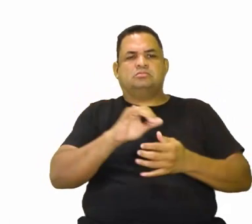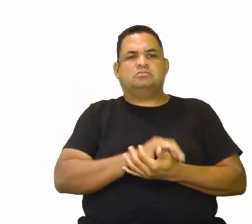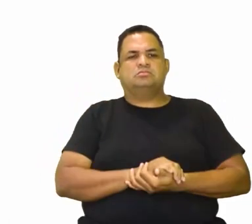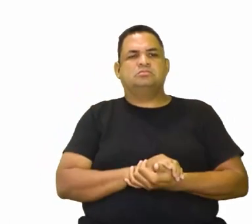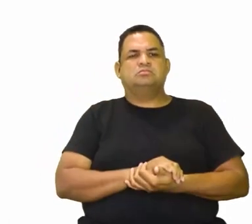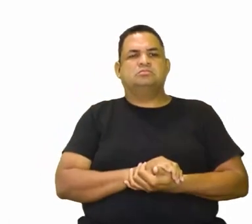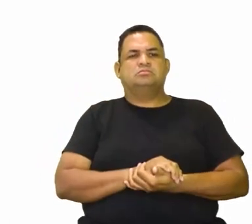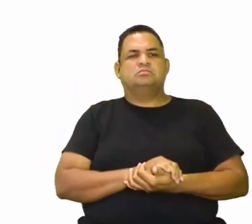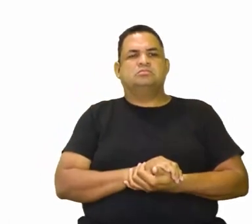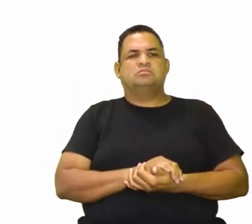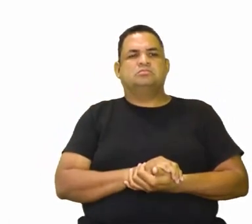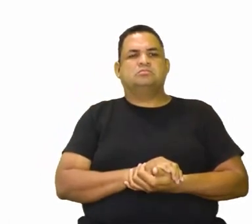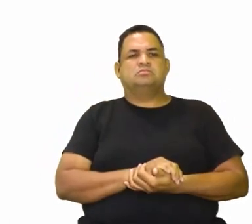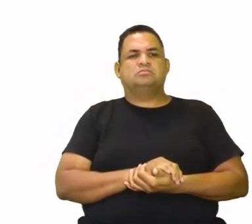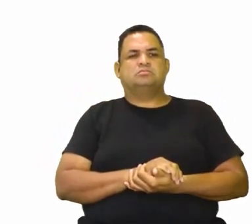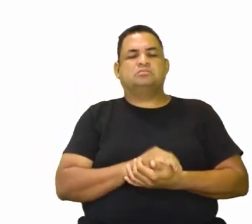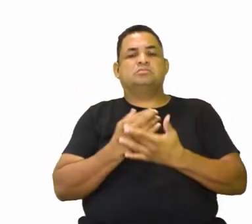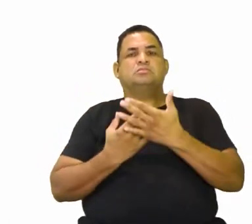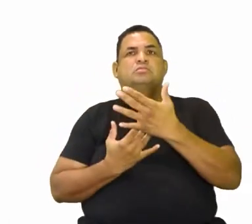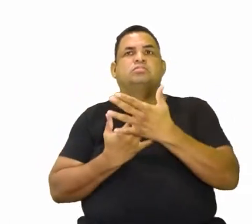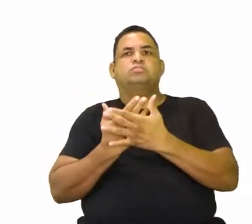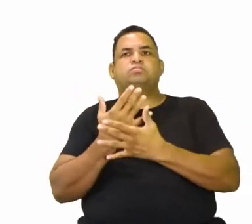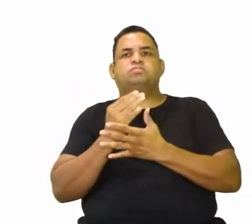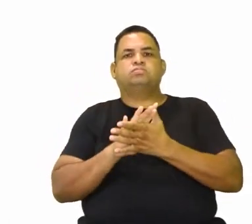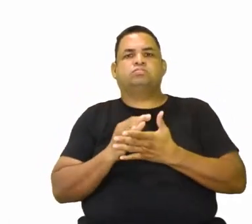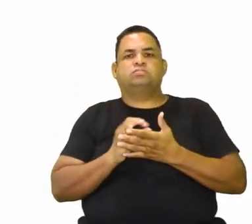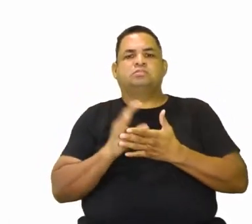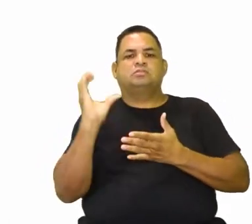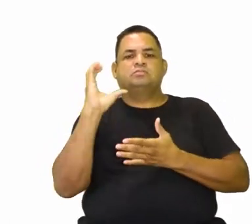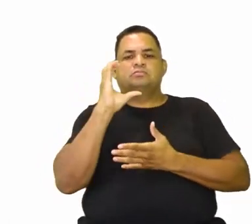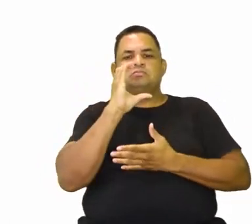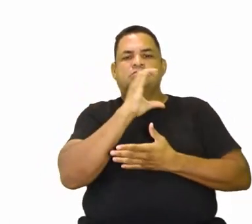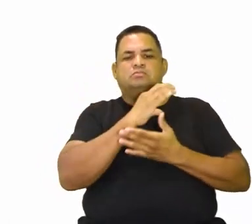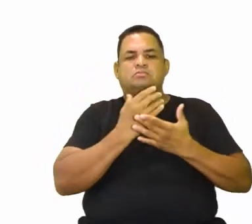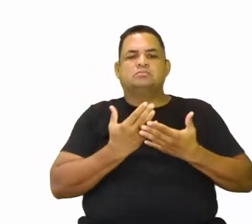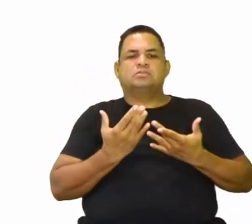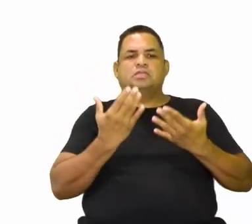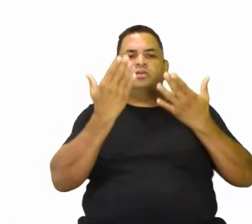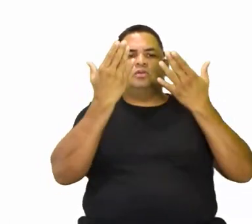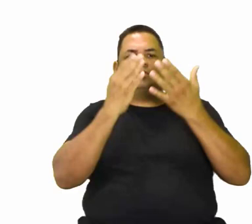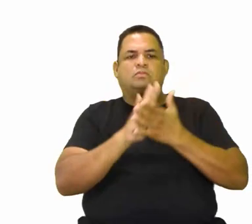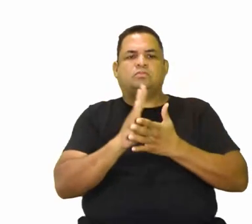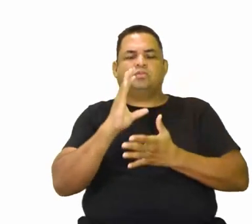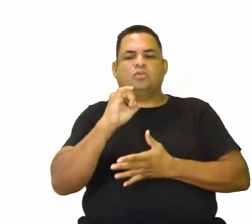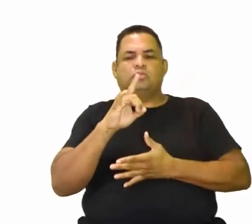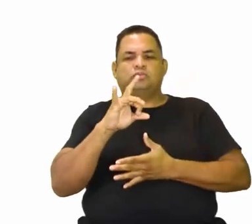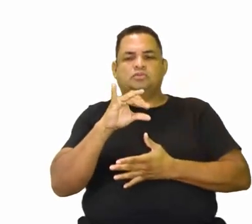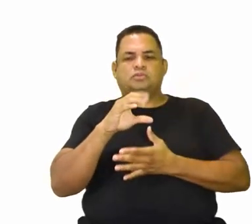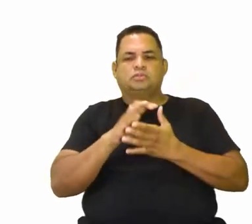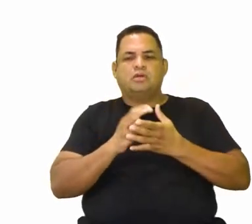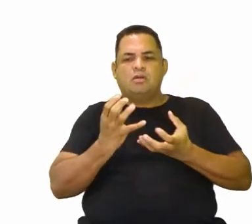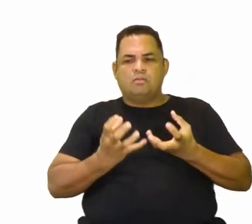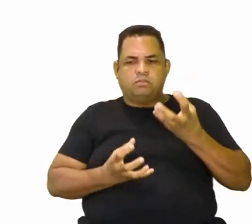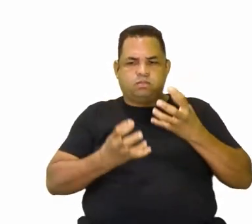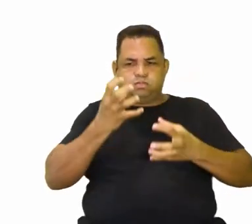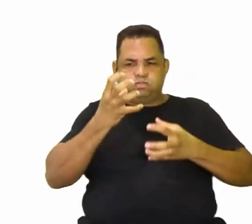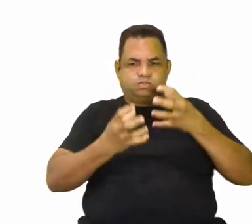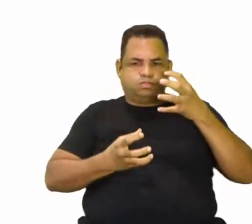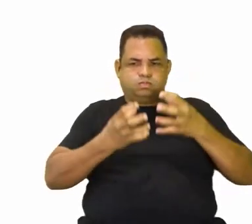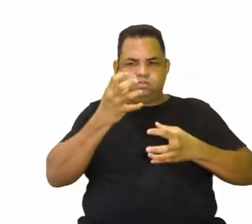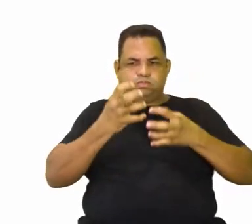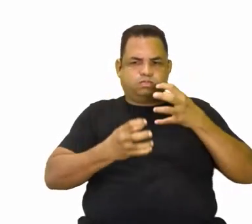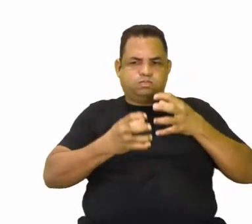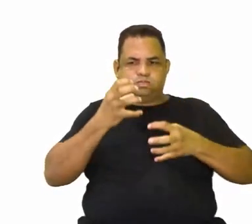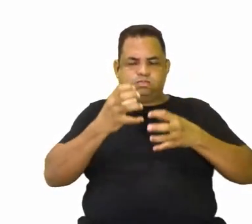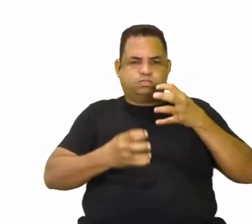evidência, liberação de calor. Exemplo, combustão, queima. Professora, professor Almeida, toda